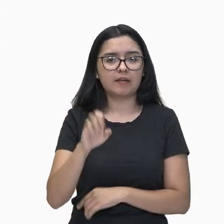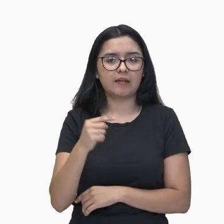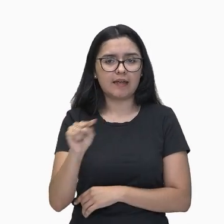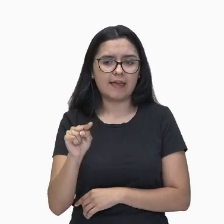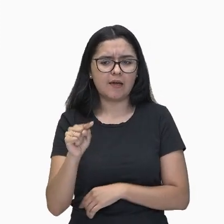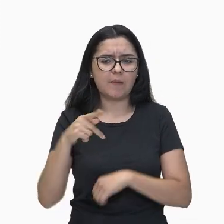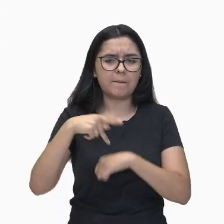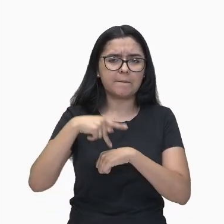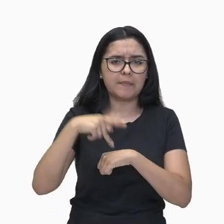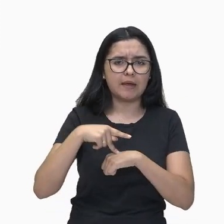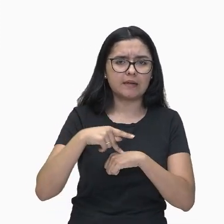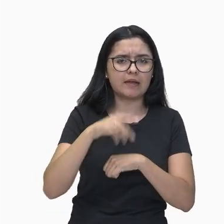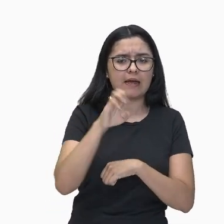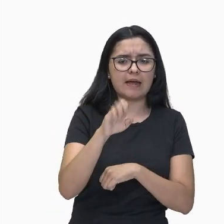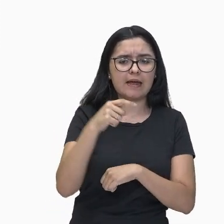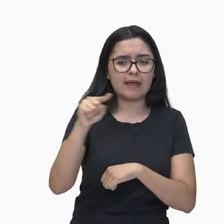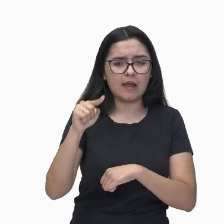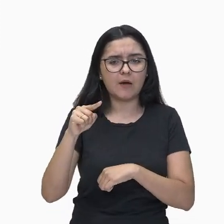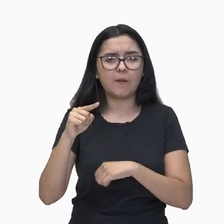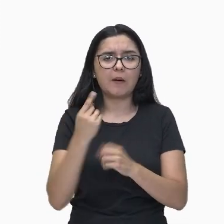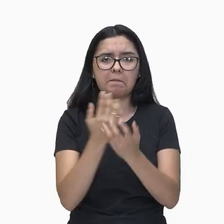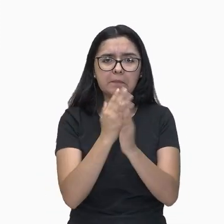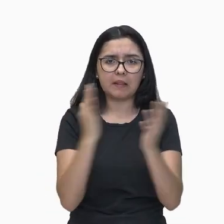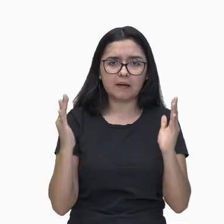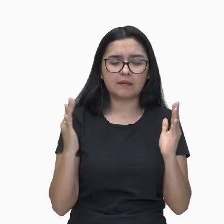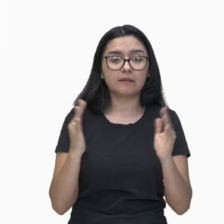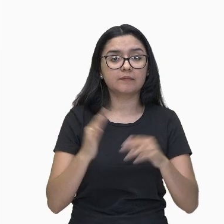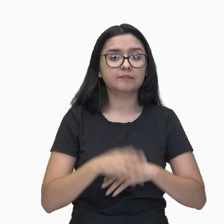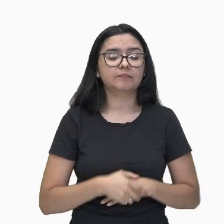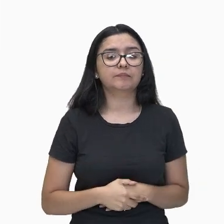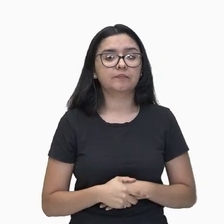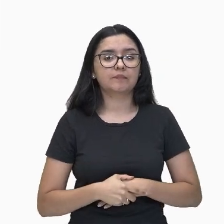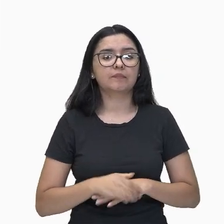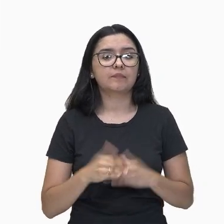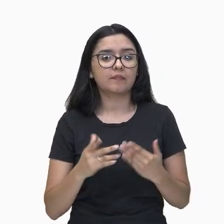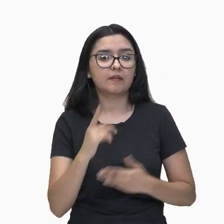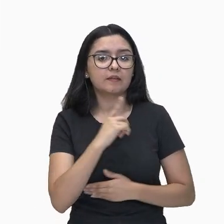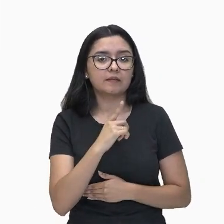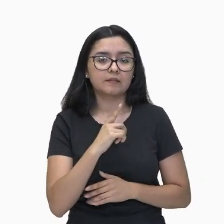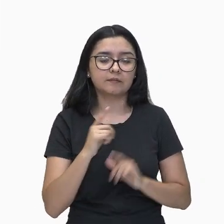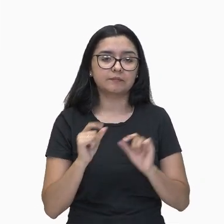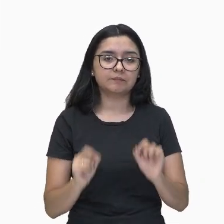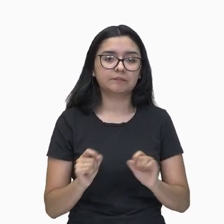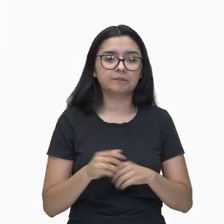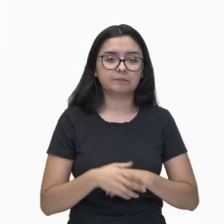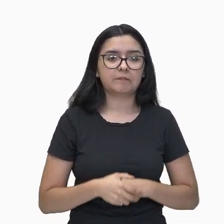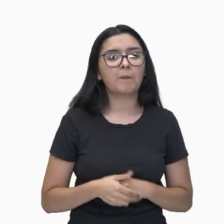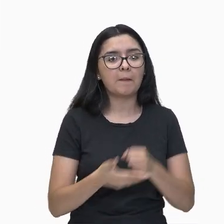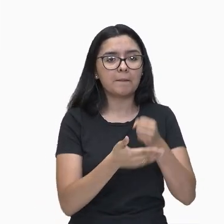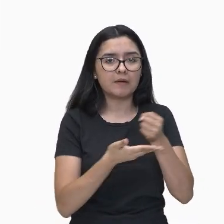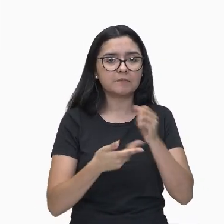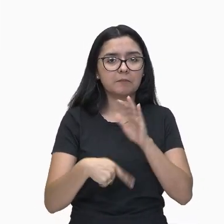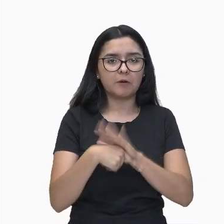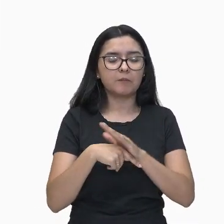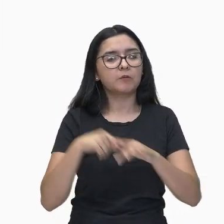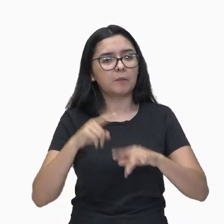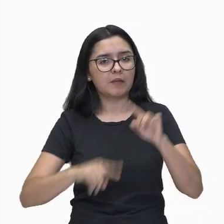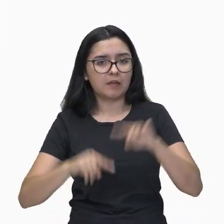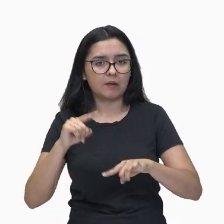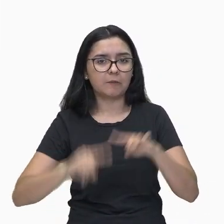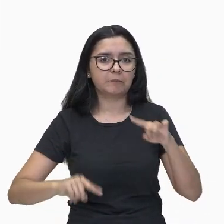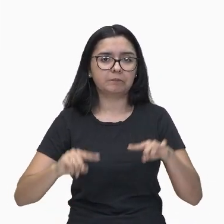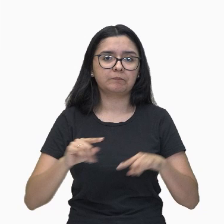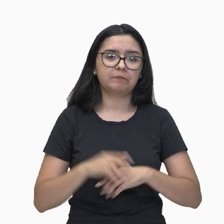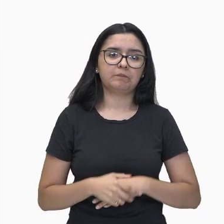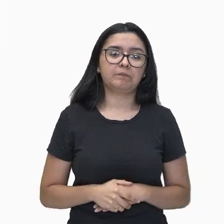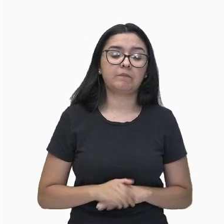pedra, isso é uma planta. Então, existe ali por trás uma própria natureza do objeto, de modo que essa pergunta,